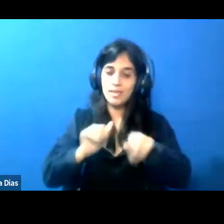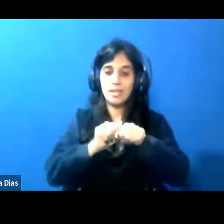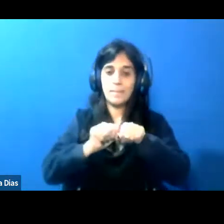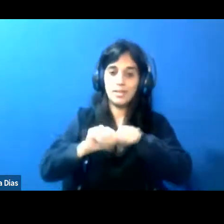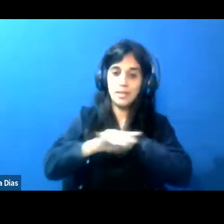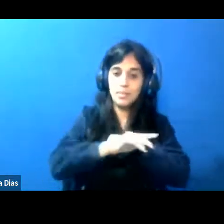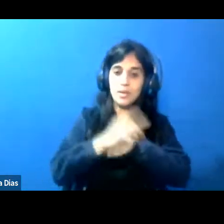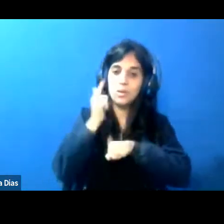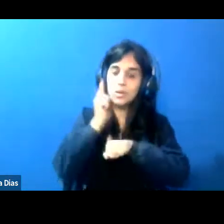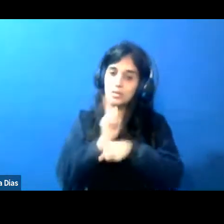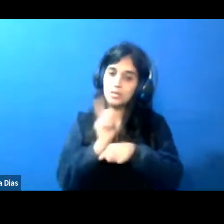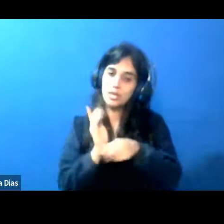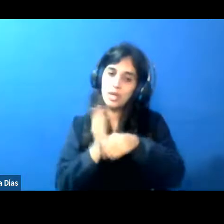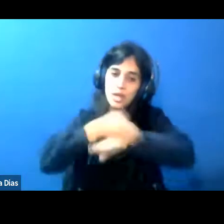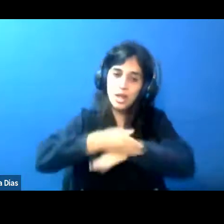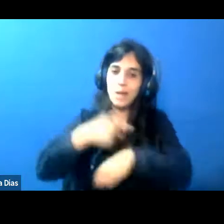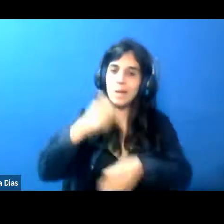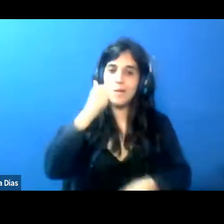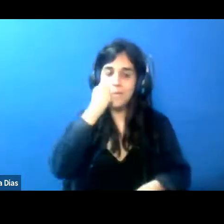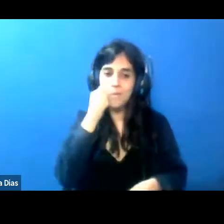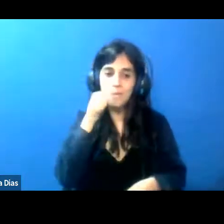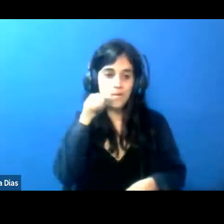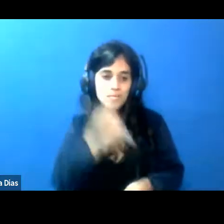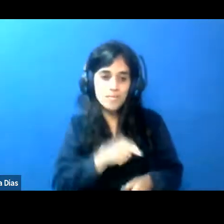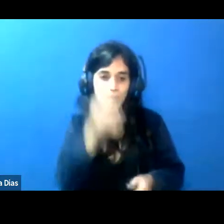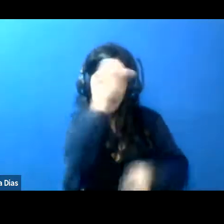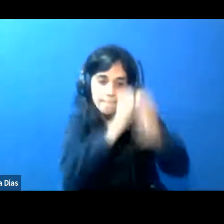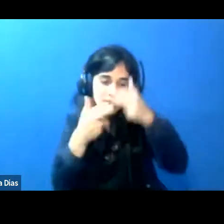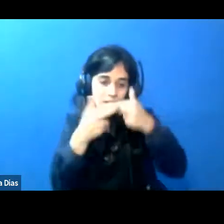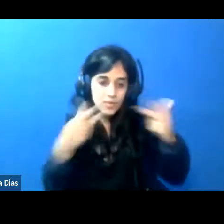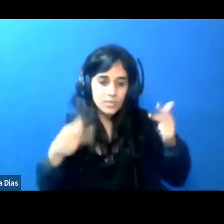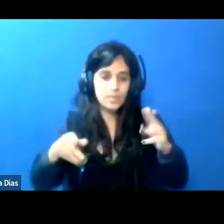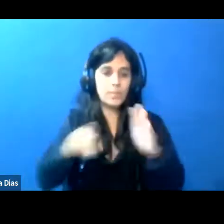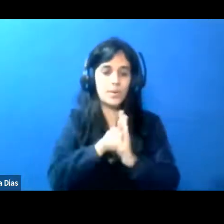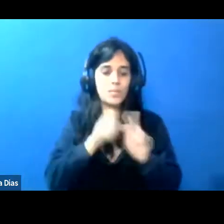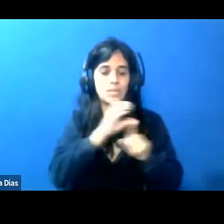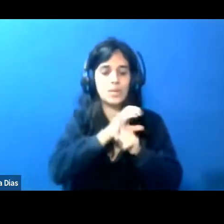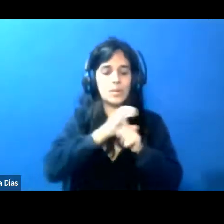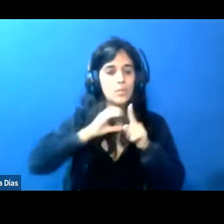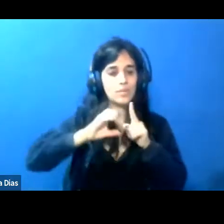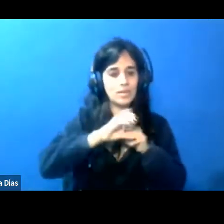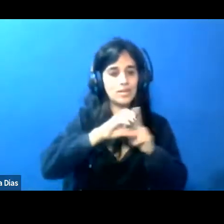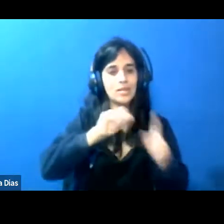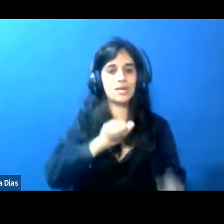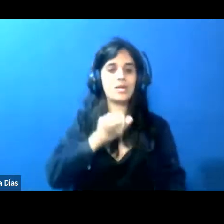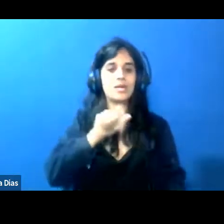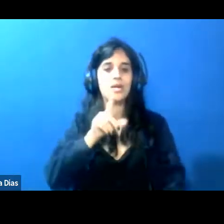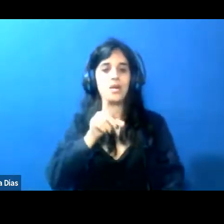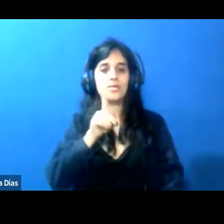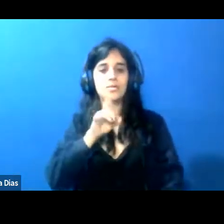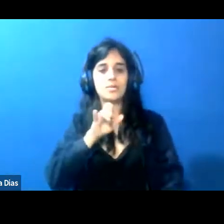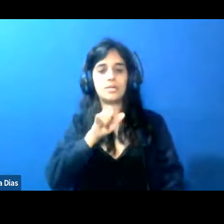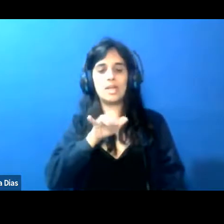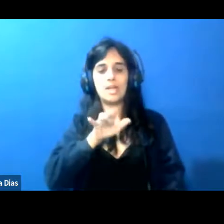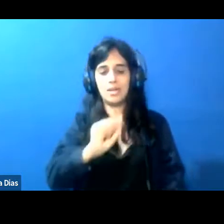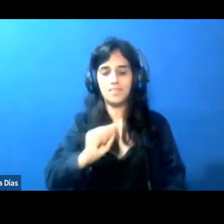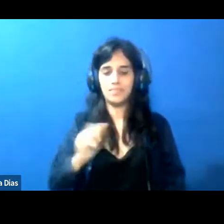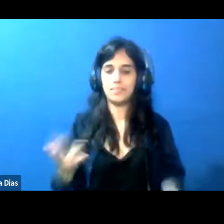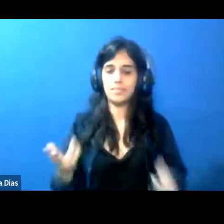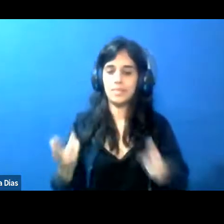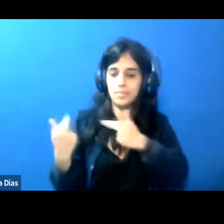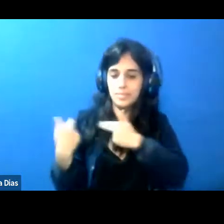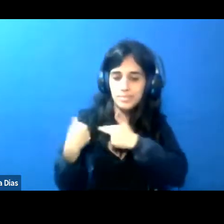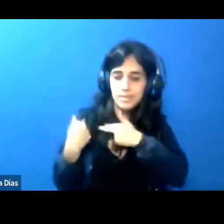pessoalmente para aprender muito nesses espaços. Hoje tenho a tarefa de conduzir essa roda de